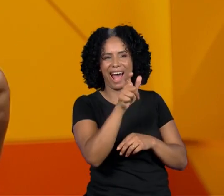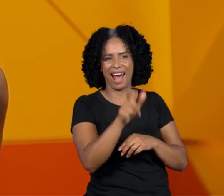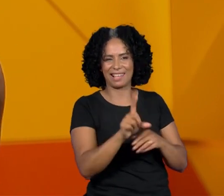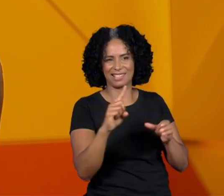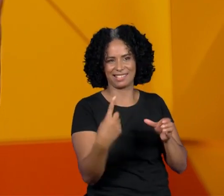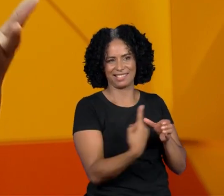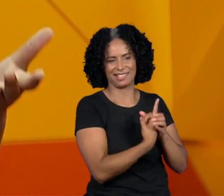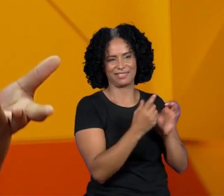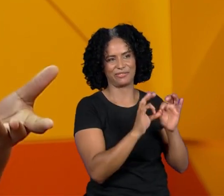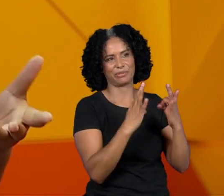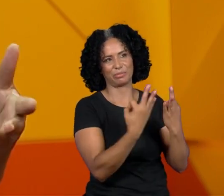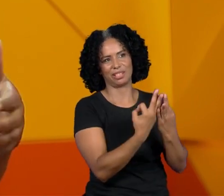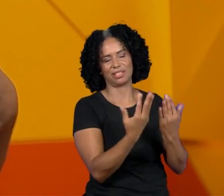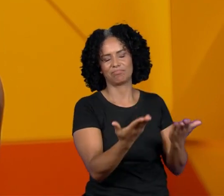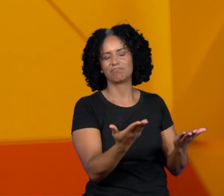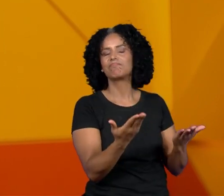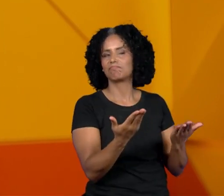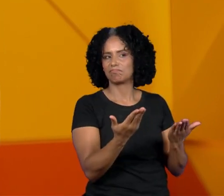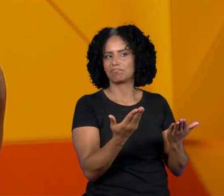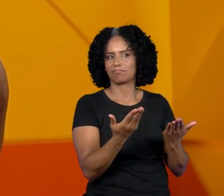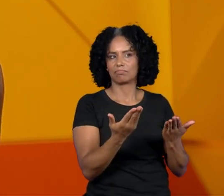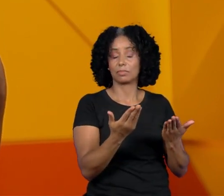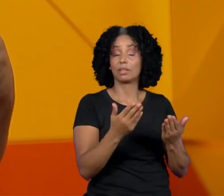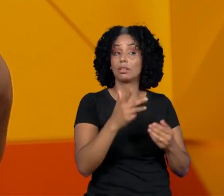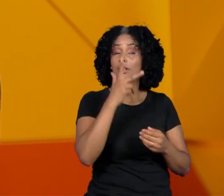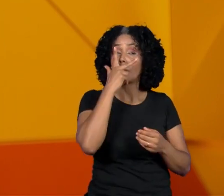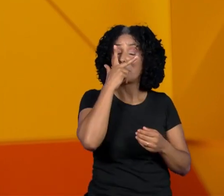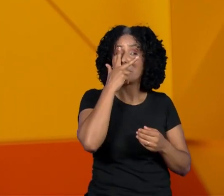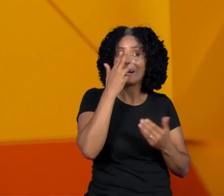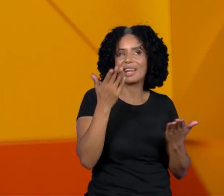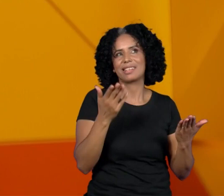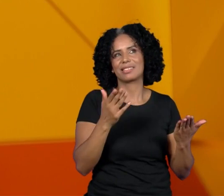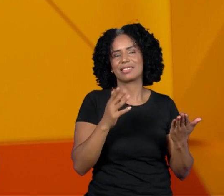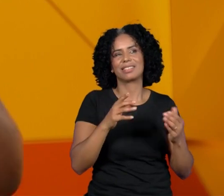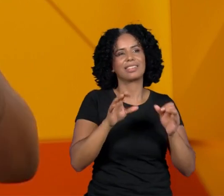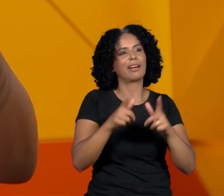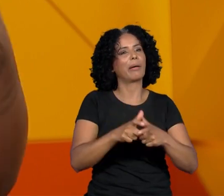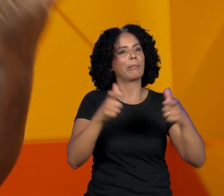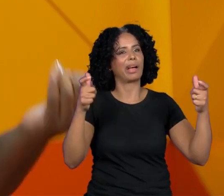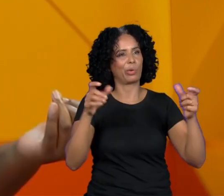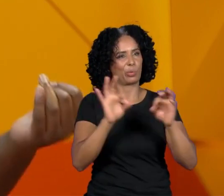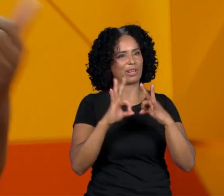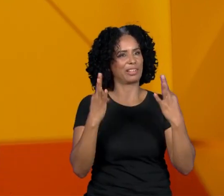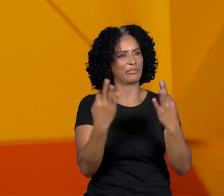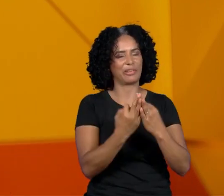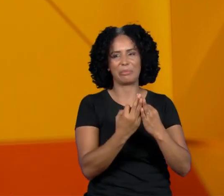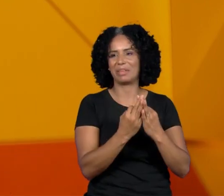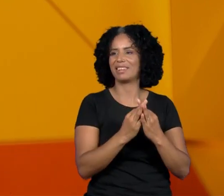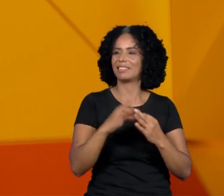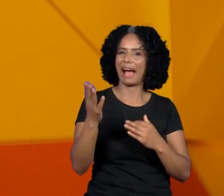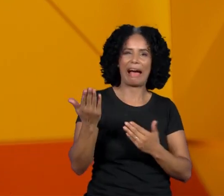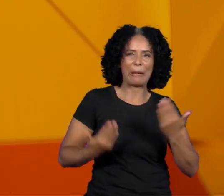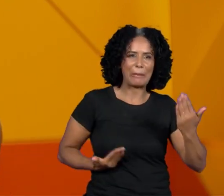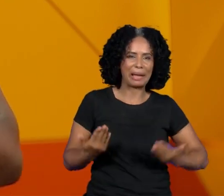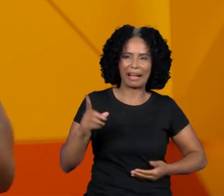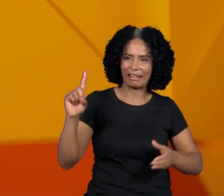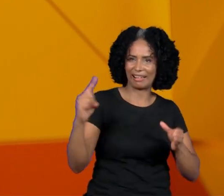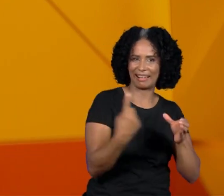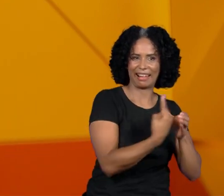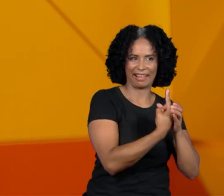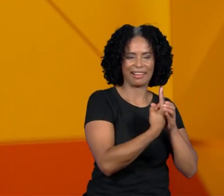ouve que tem muita relação com essa estrutura escravocrata do Brasil. Esse termo,